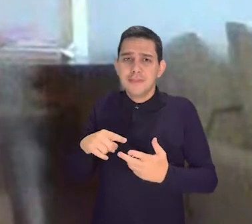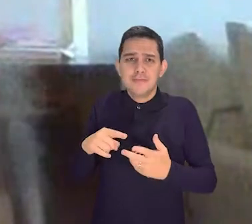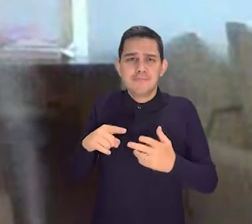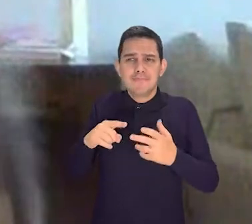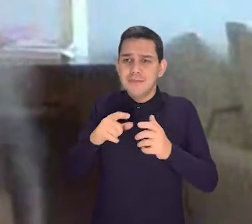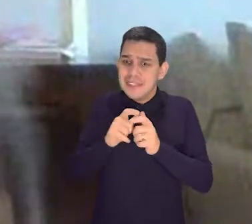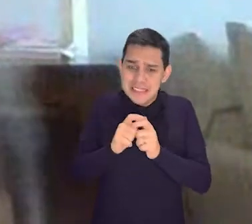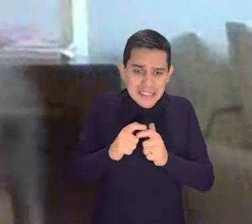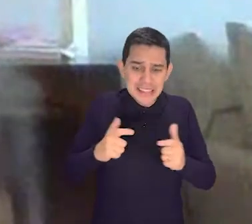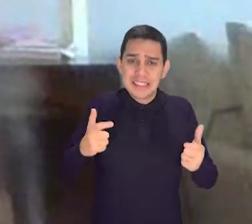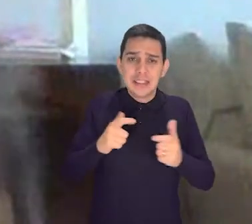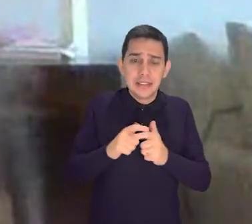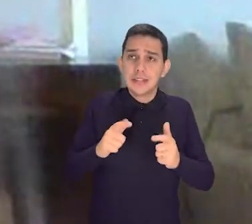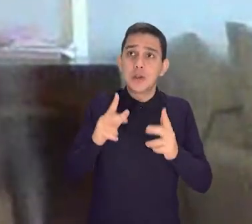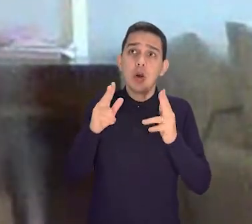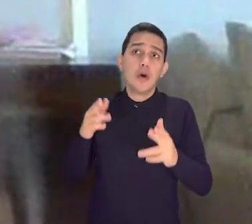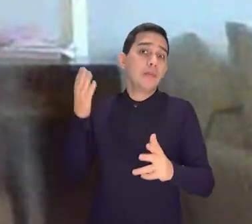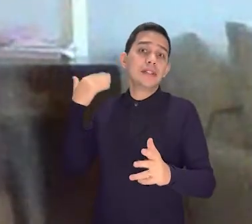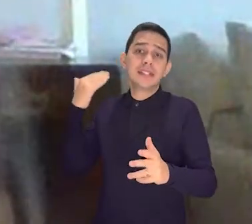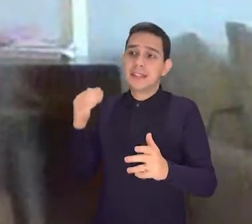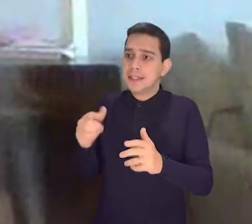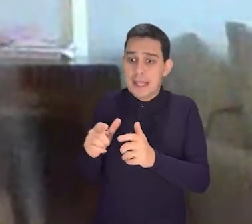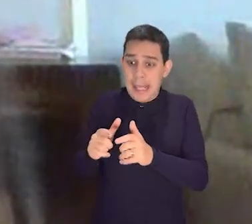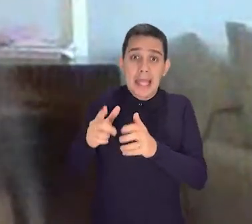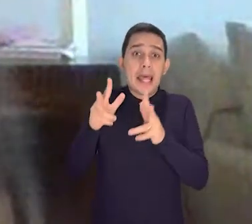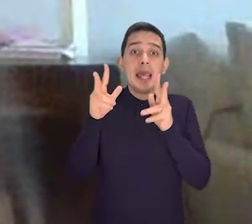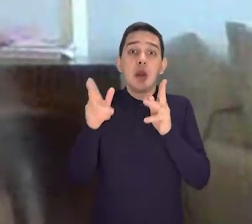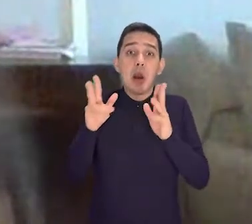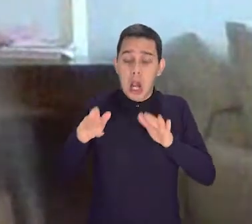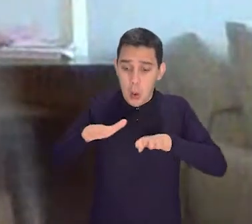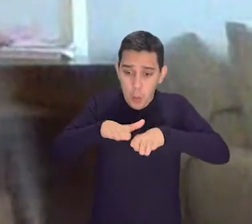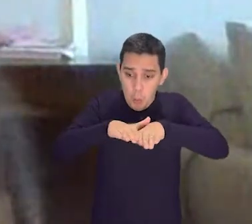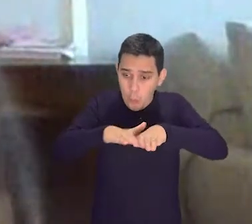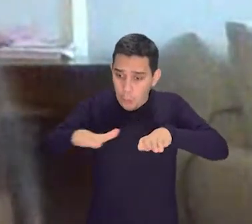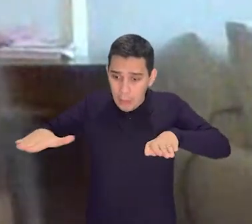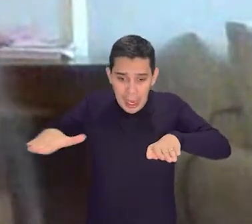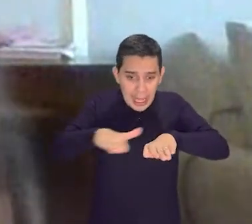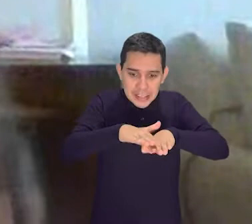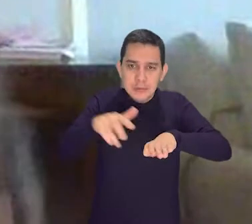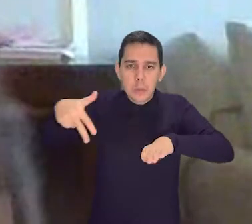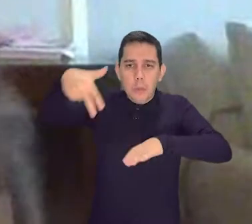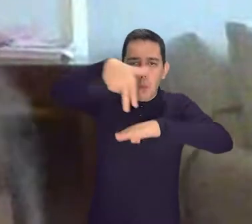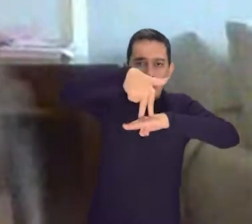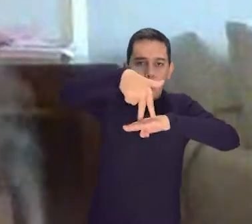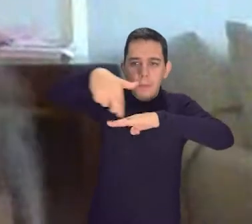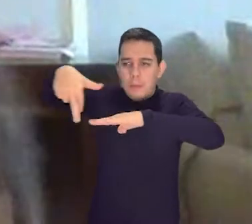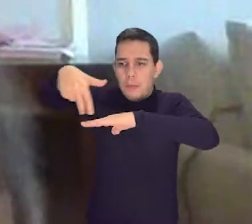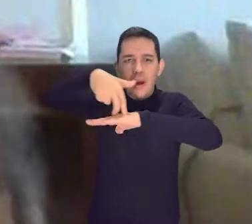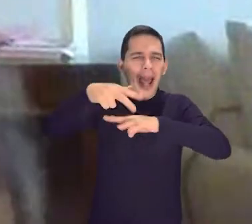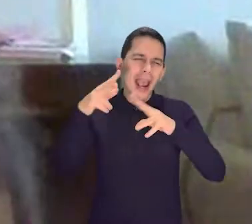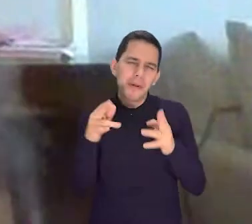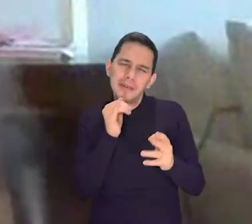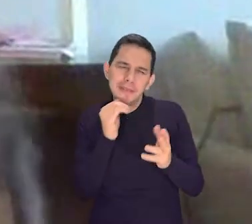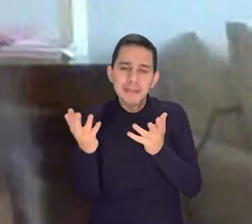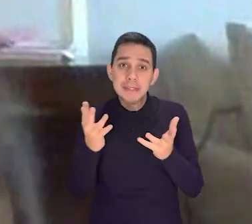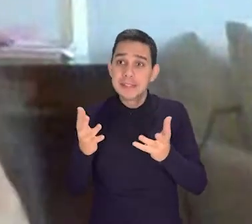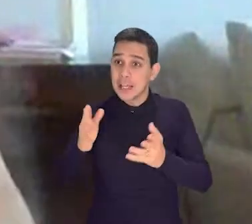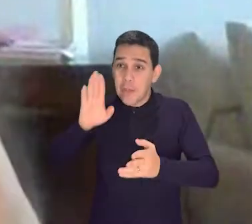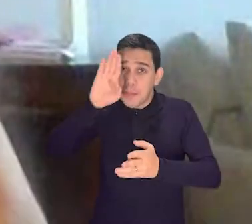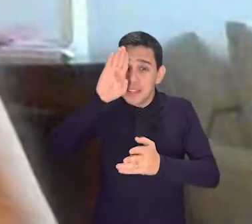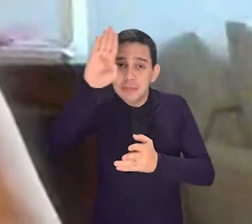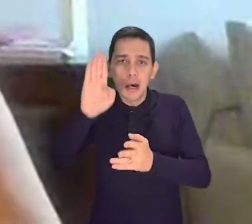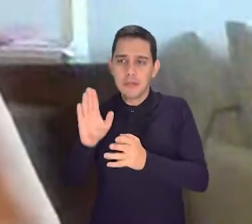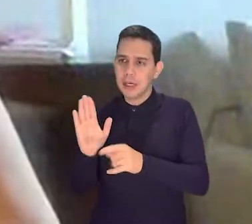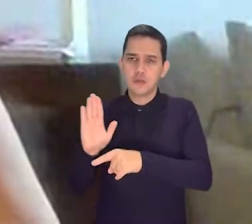a grande, como eu disse anteriormente, base de atuação eficaz da Justiça da Infância e Juventude. Então,